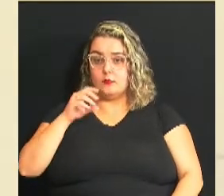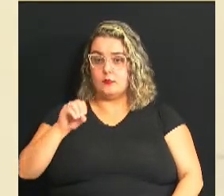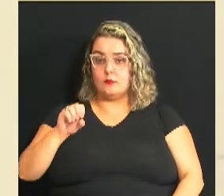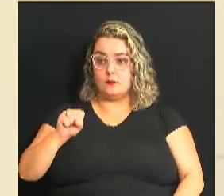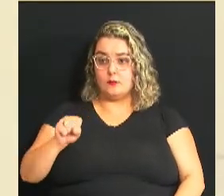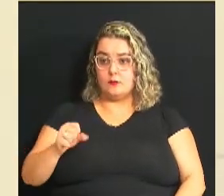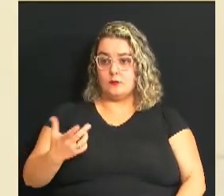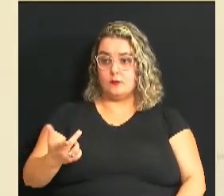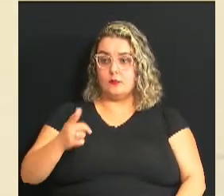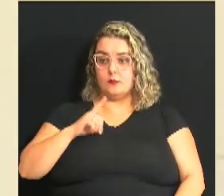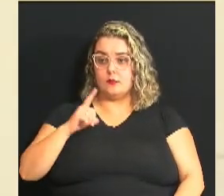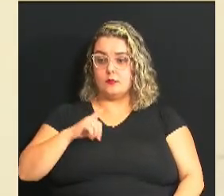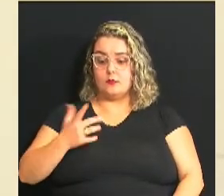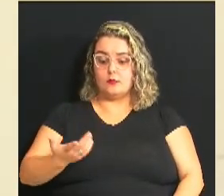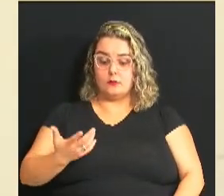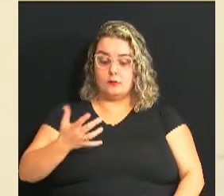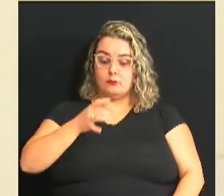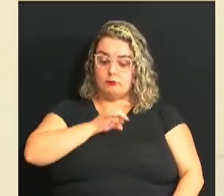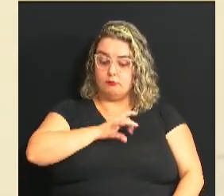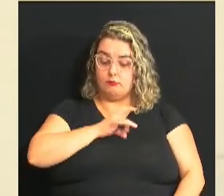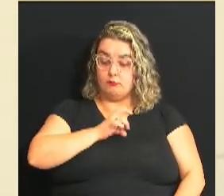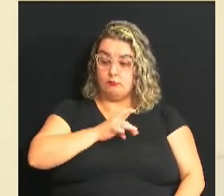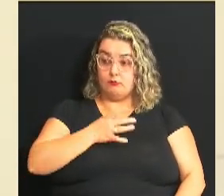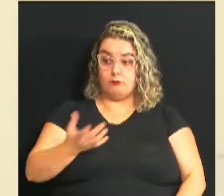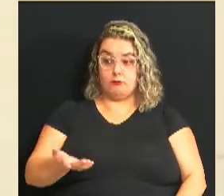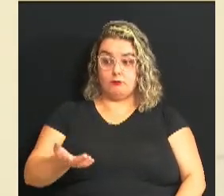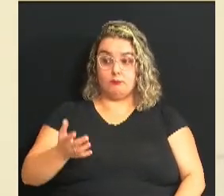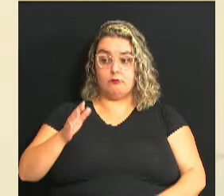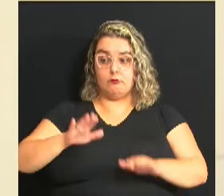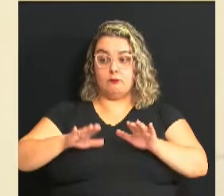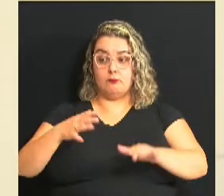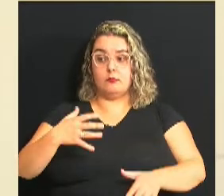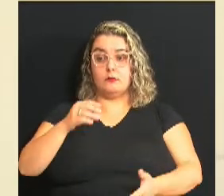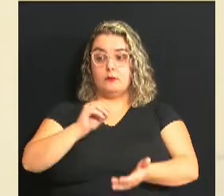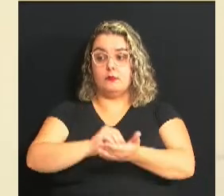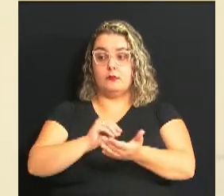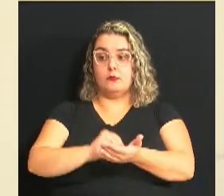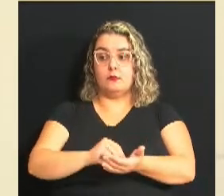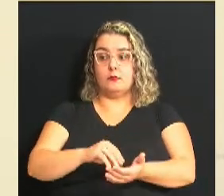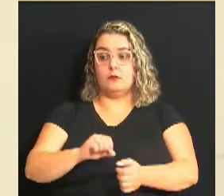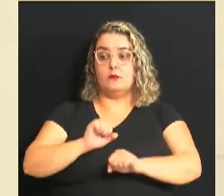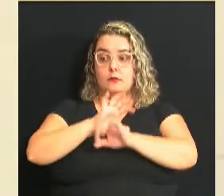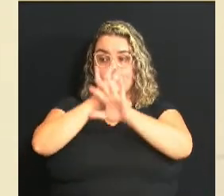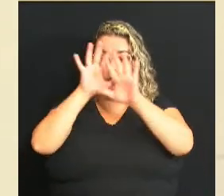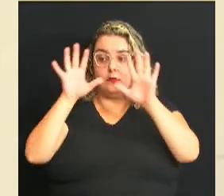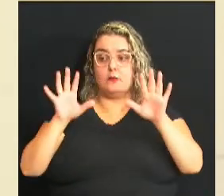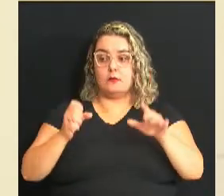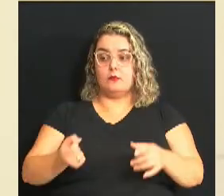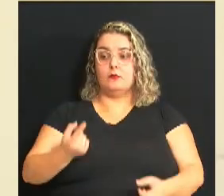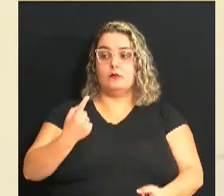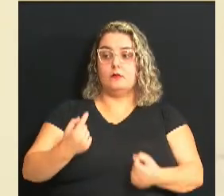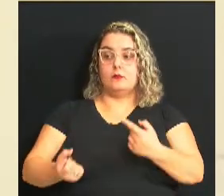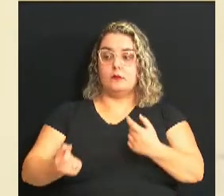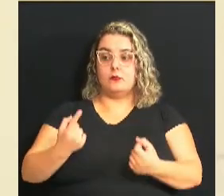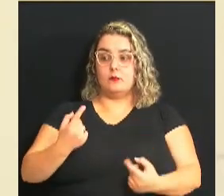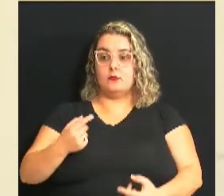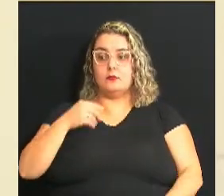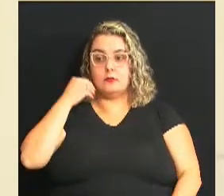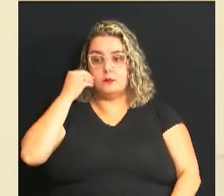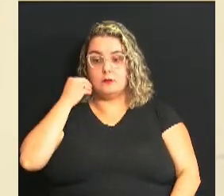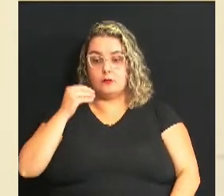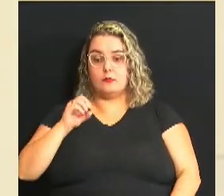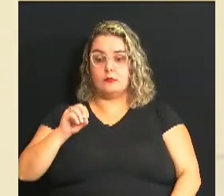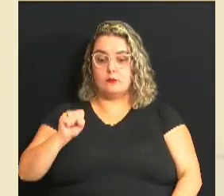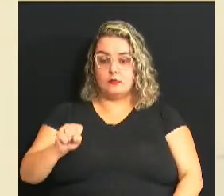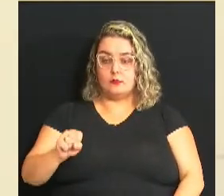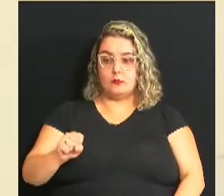grande receio, talvez pela falta de transparência em algumas experiências que a gente tem de OS.